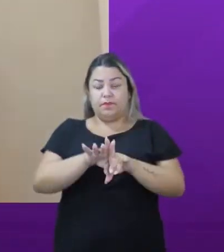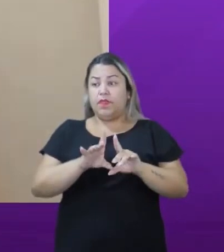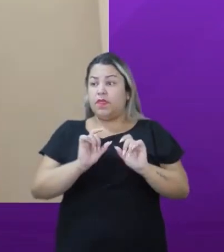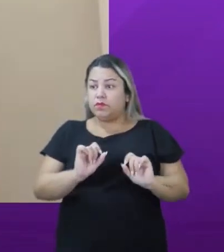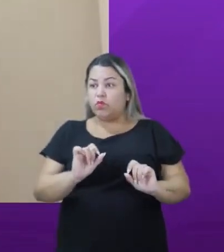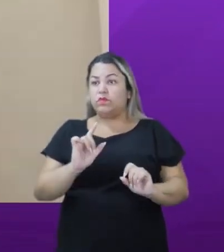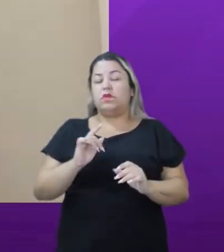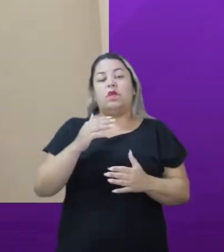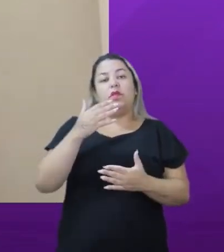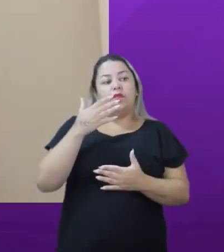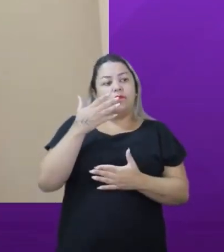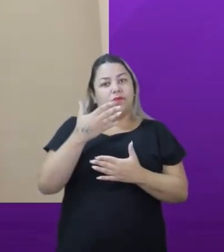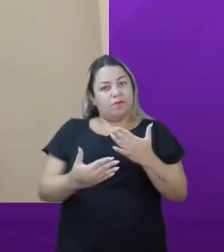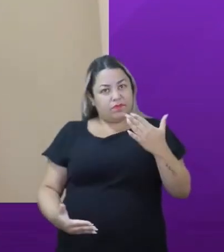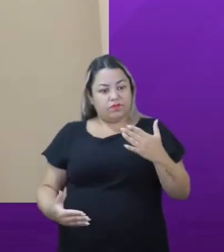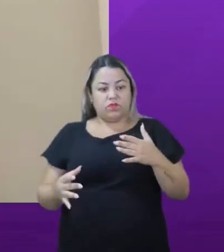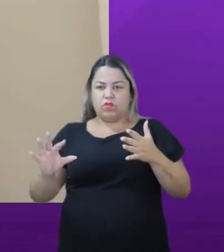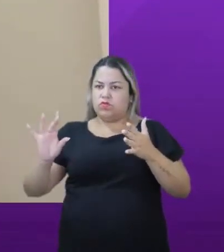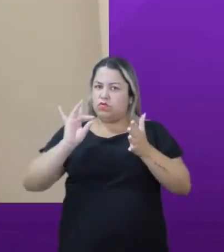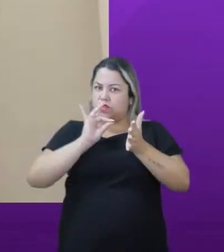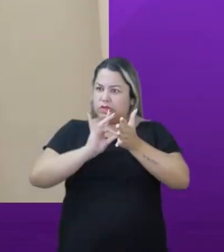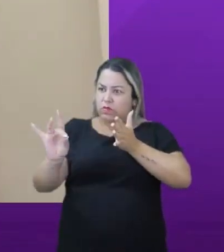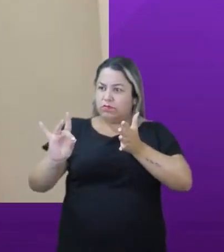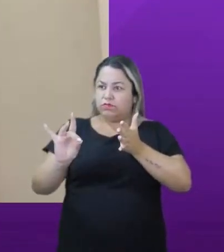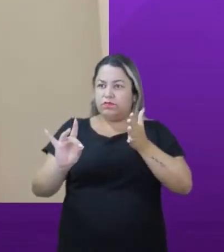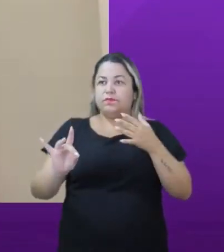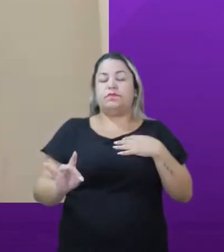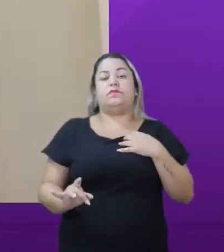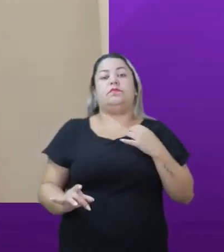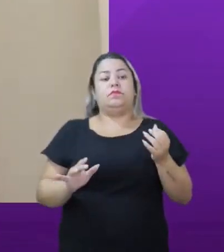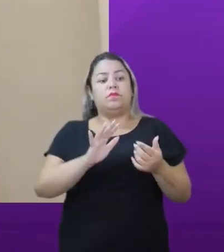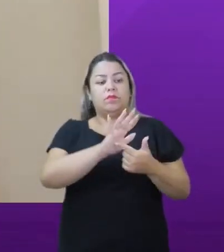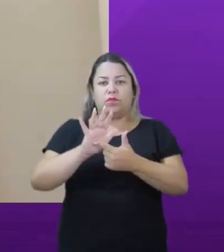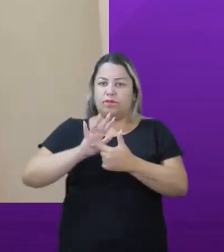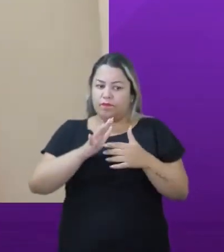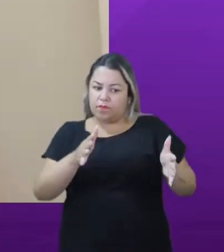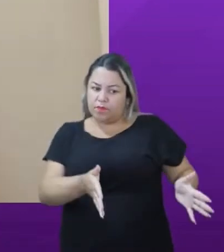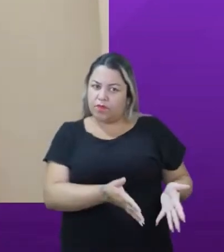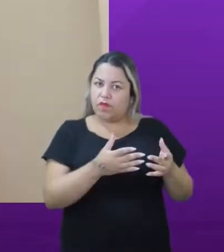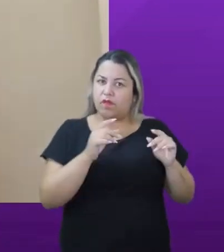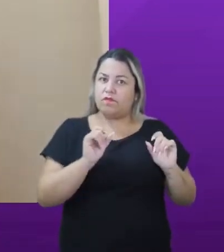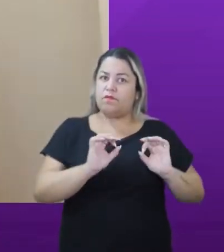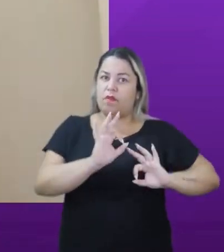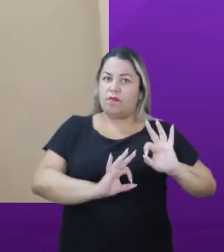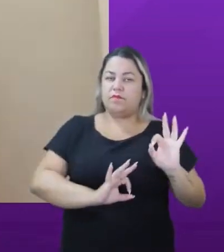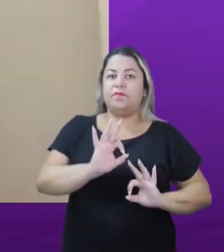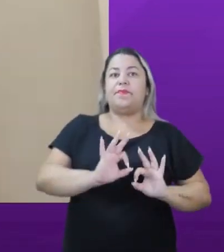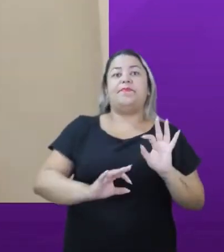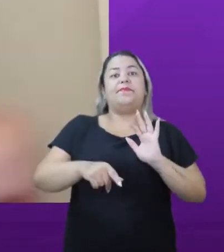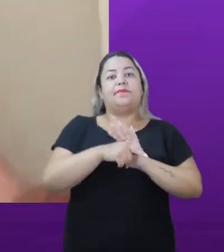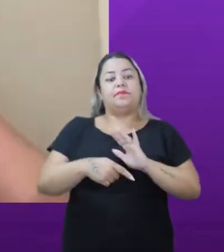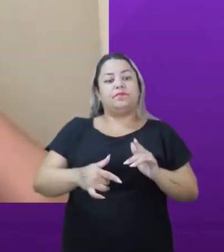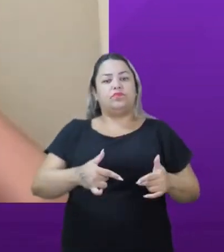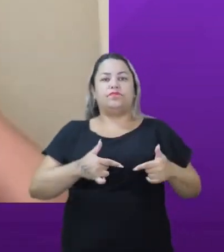derrota, né, aos nossos inimigos. Então, a pauta que demonstra muito potencial de organização, de luta, né,